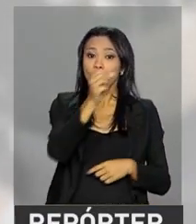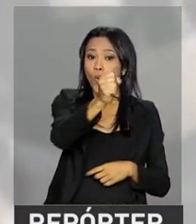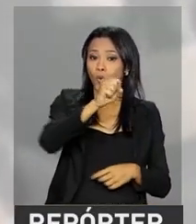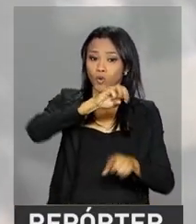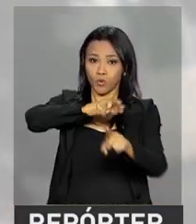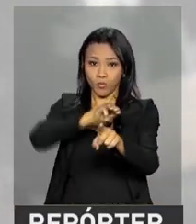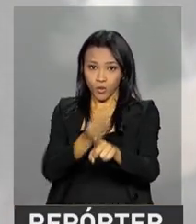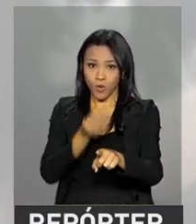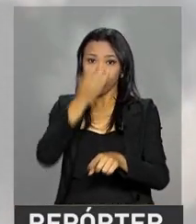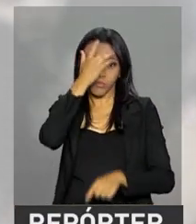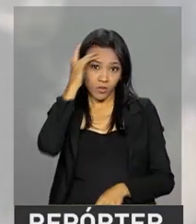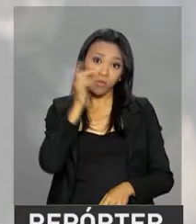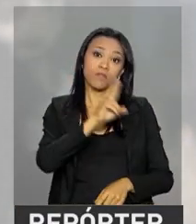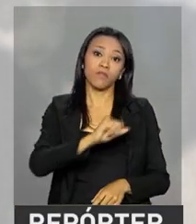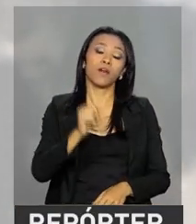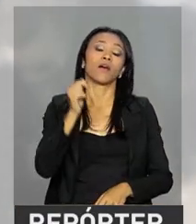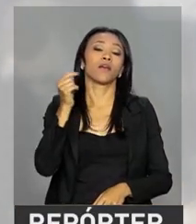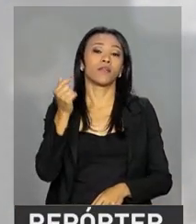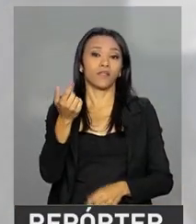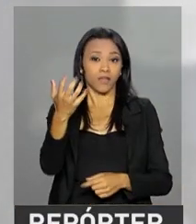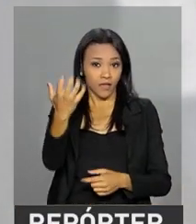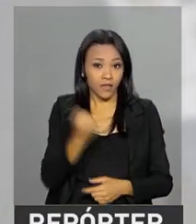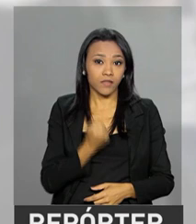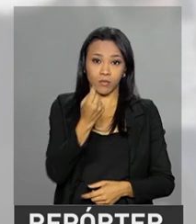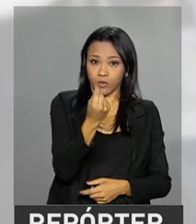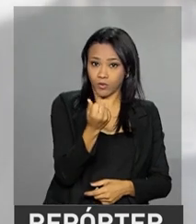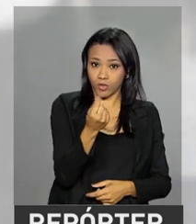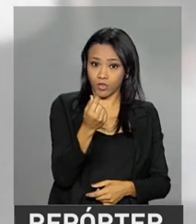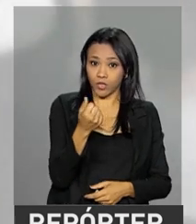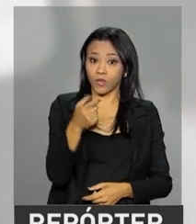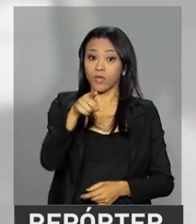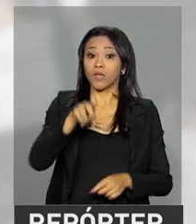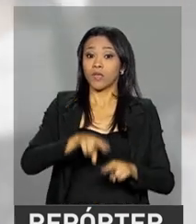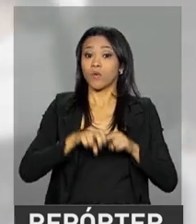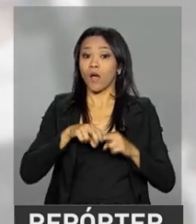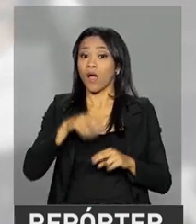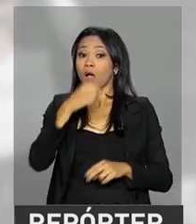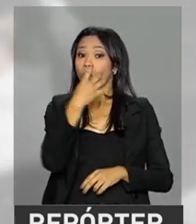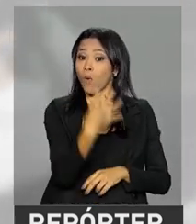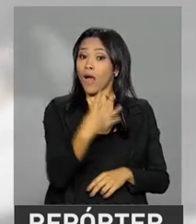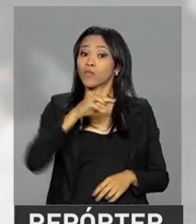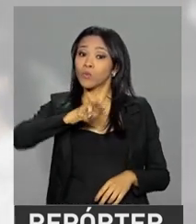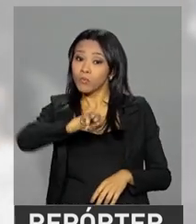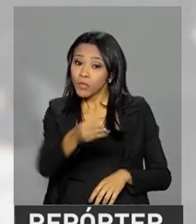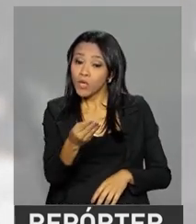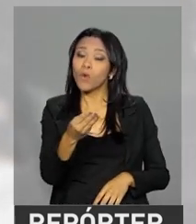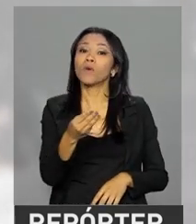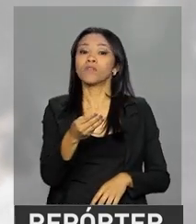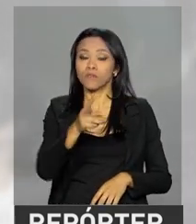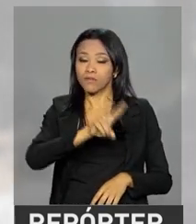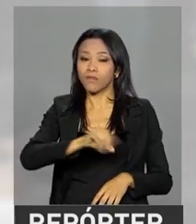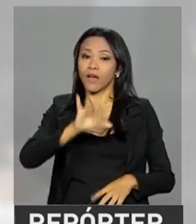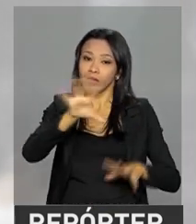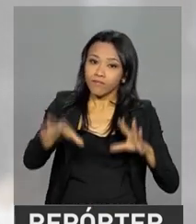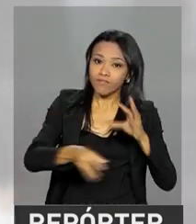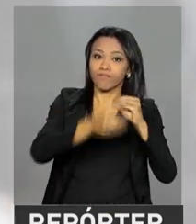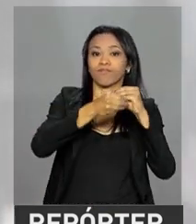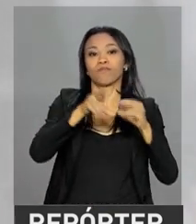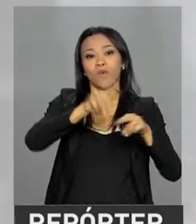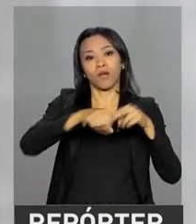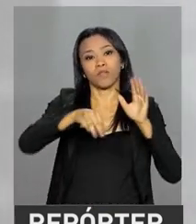pessoas vão ser beneficiadas sendo que com a redução da idade 4 milhões foram incluídas de acordo com a medida